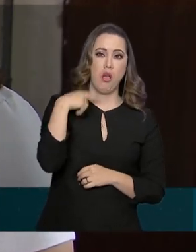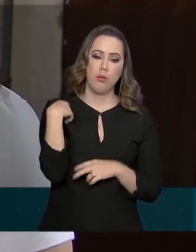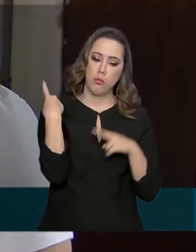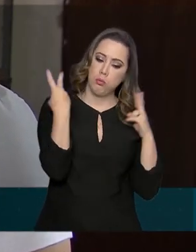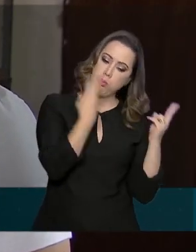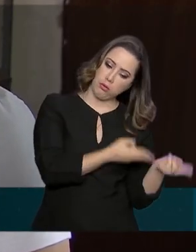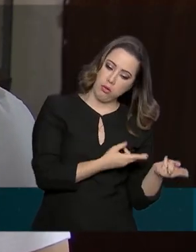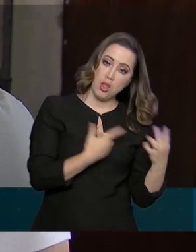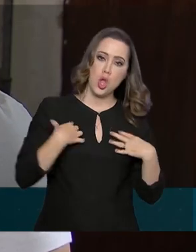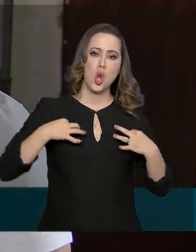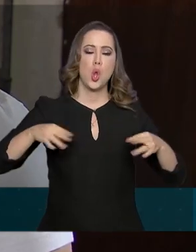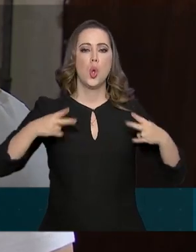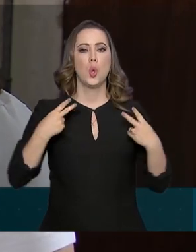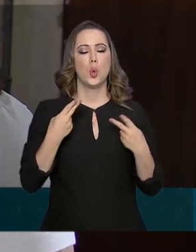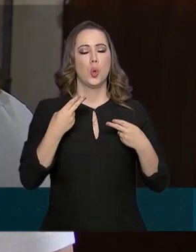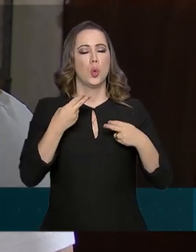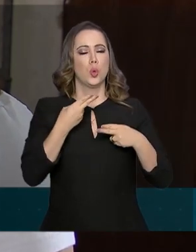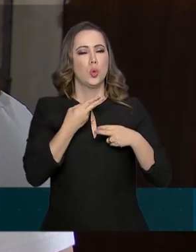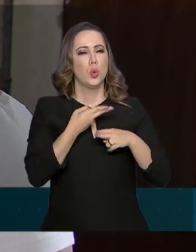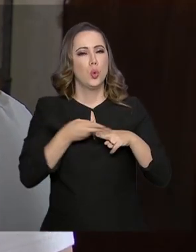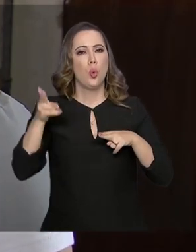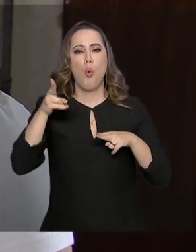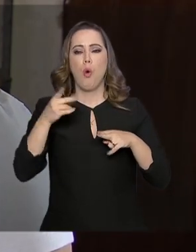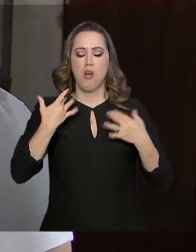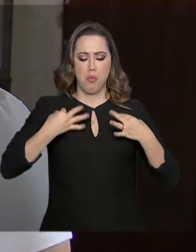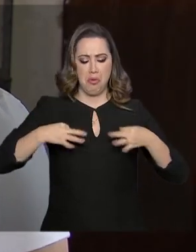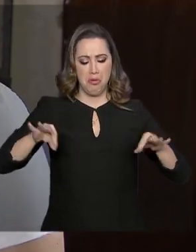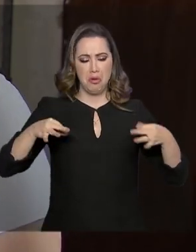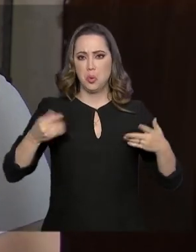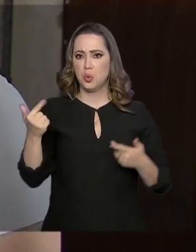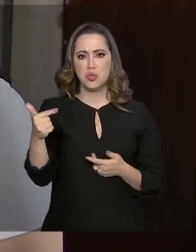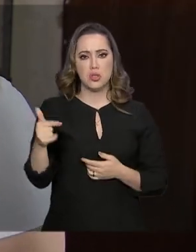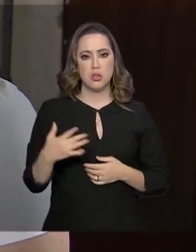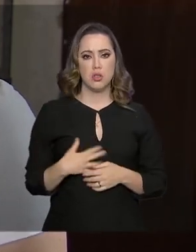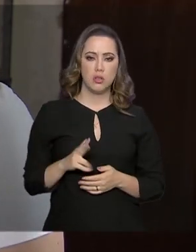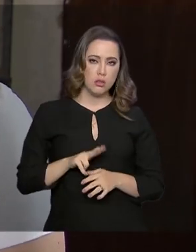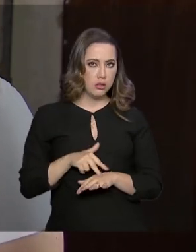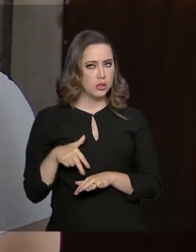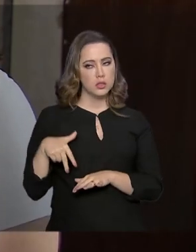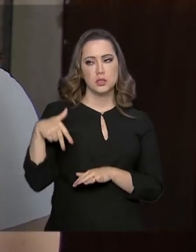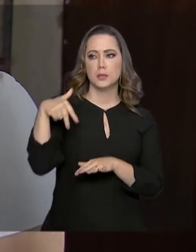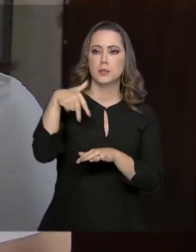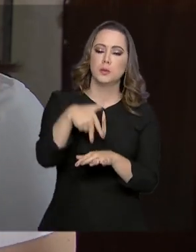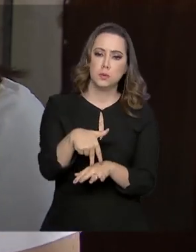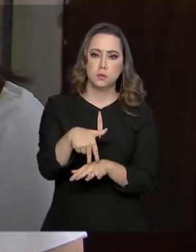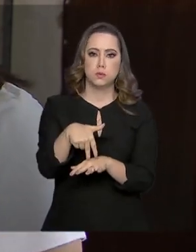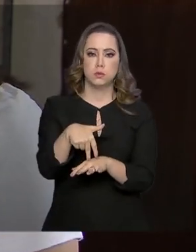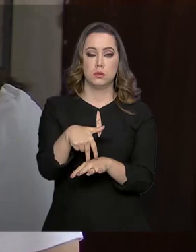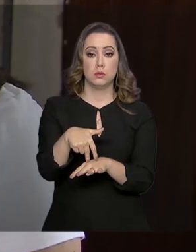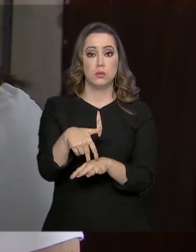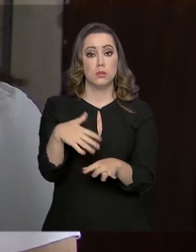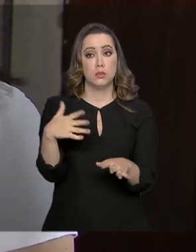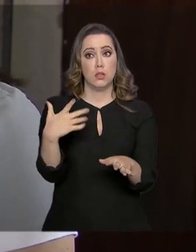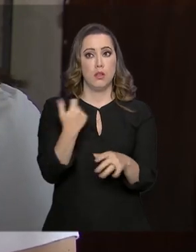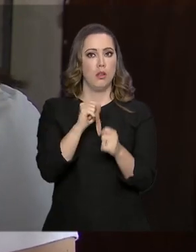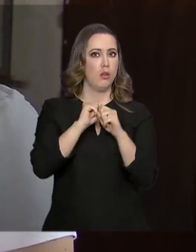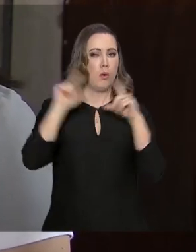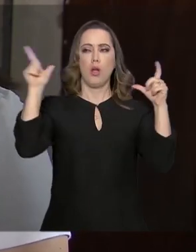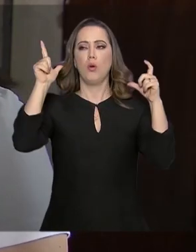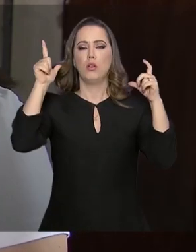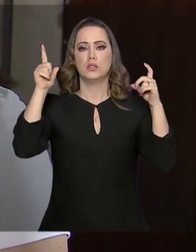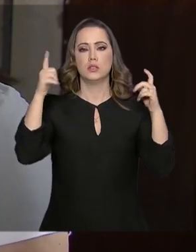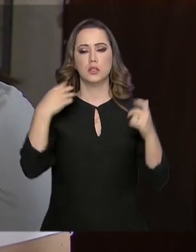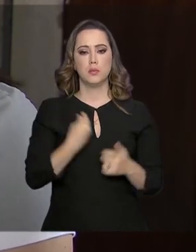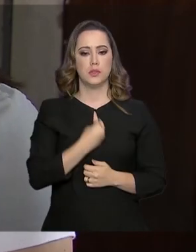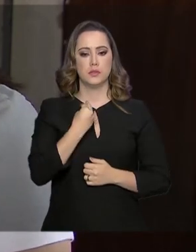nua no meio da rua, fiquei nua. E quando eu levantei, eu acho que eu acordei para a vida.